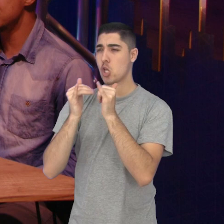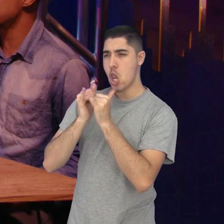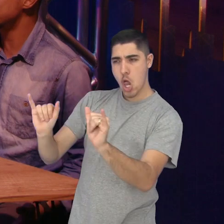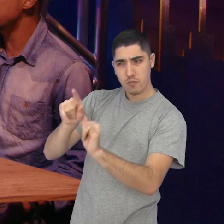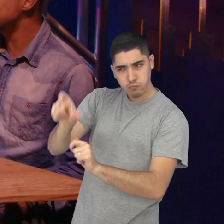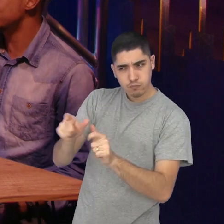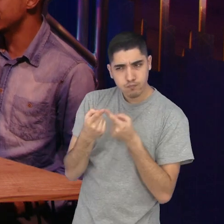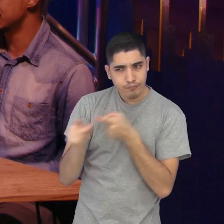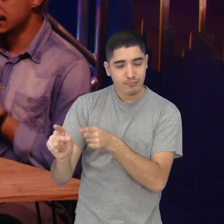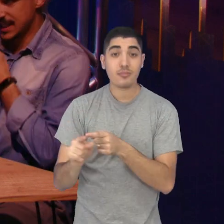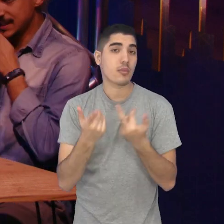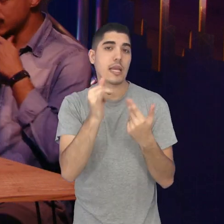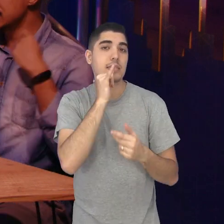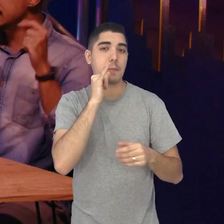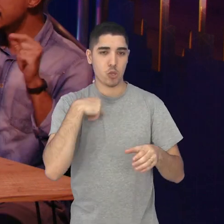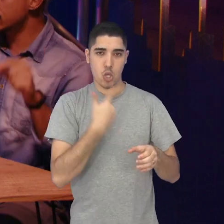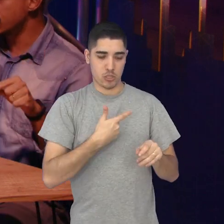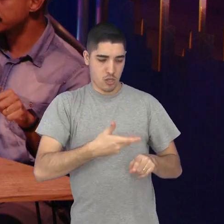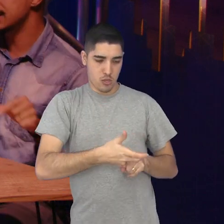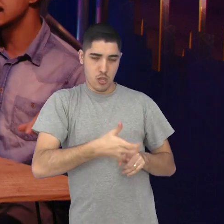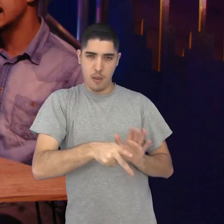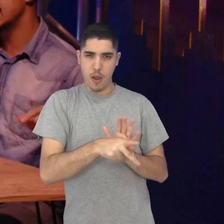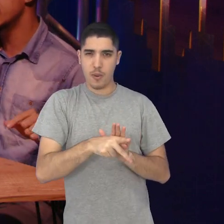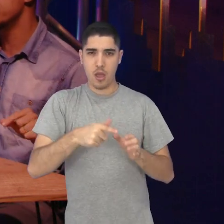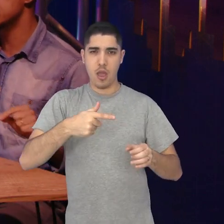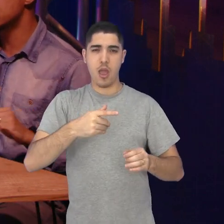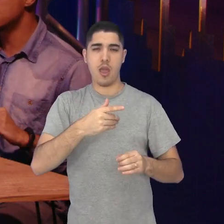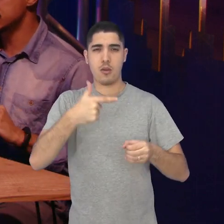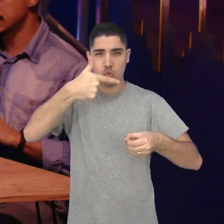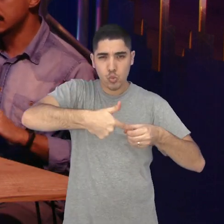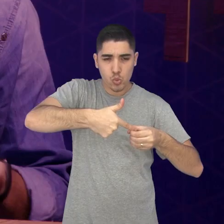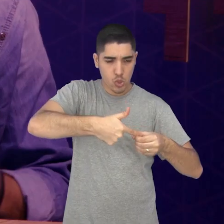tá explorando petróleo. Inclusive na Europa, a